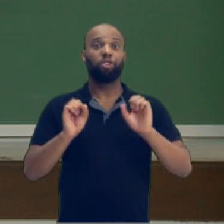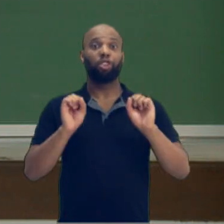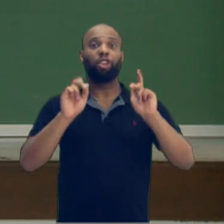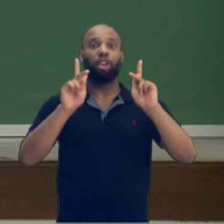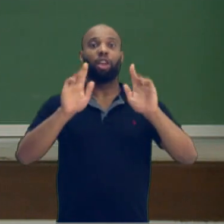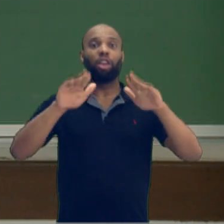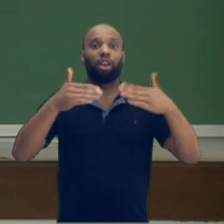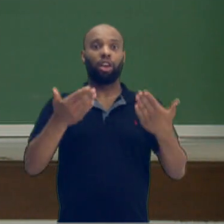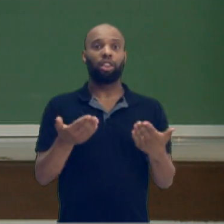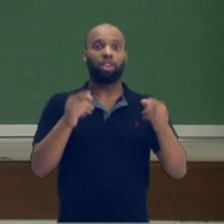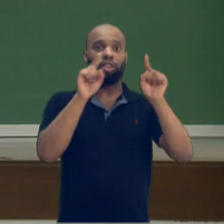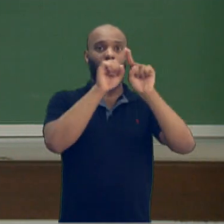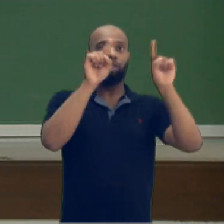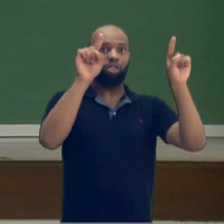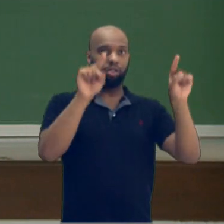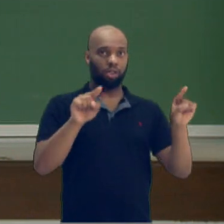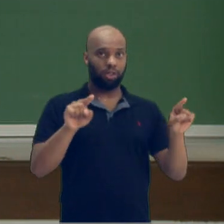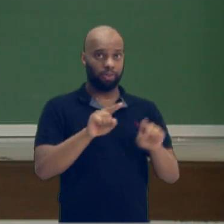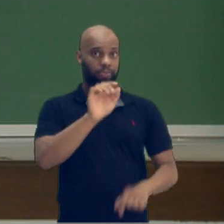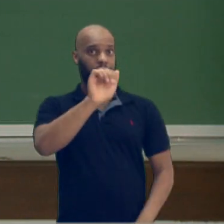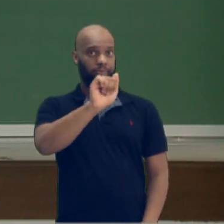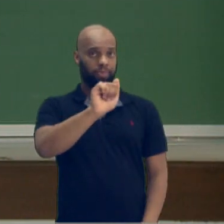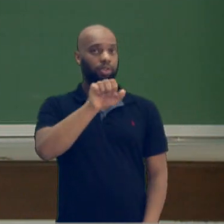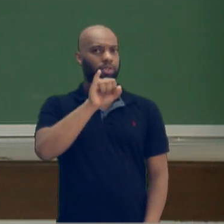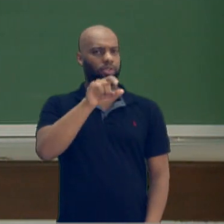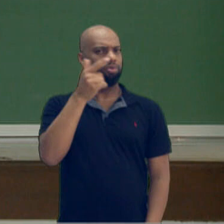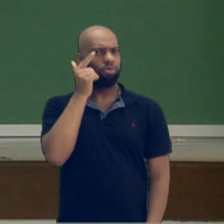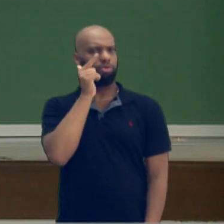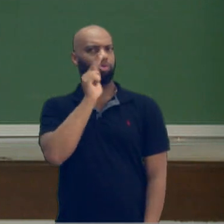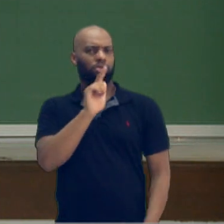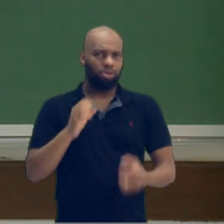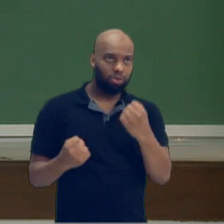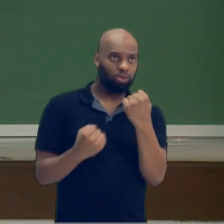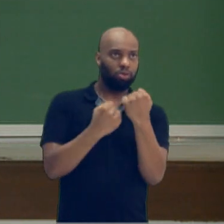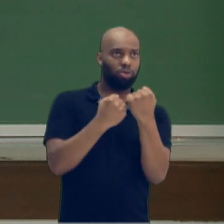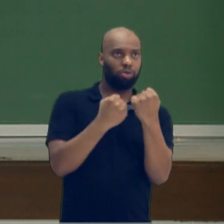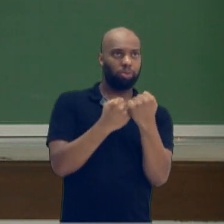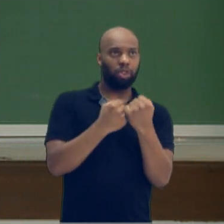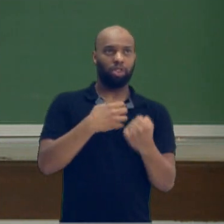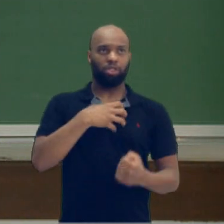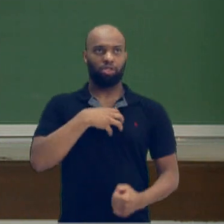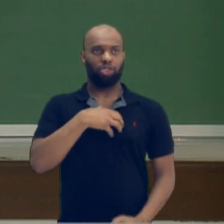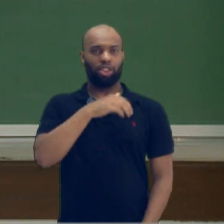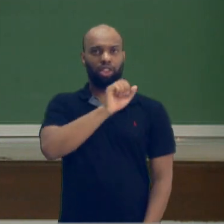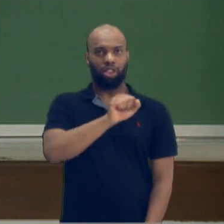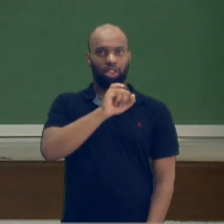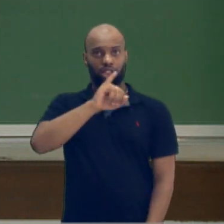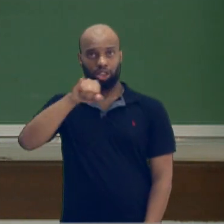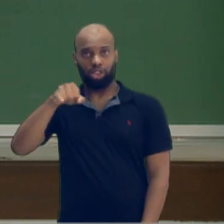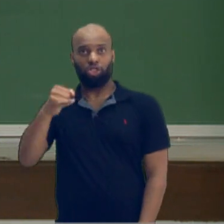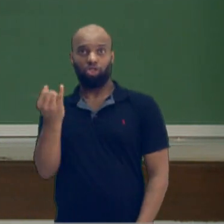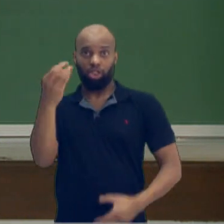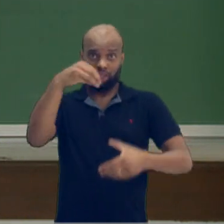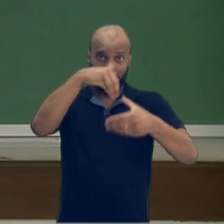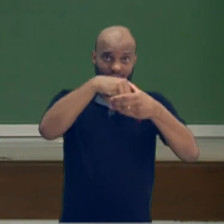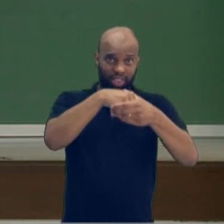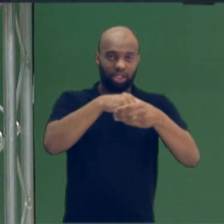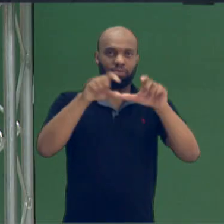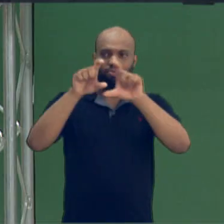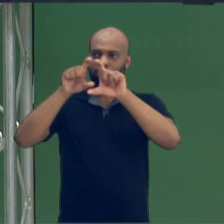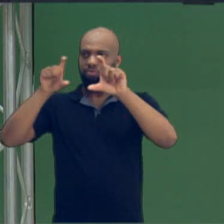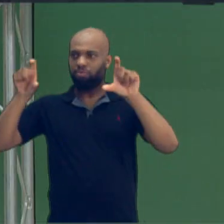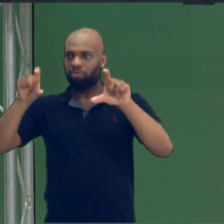bem, gente. Então, na nossa matriz A, tá? Se vocês conseguiram substituir o elemento A e J dentro da nossa